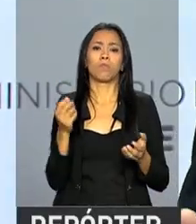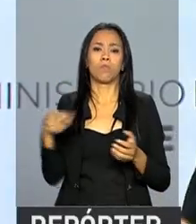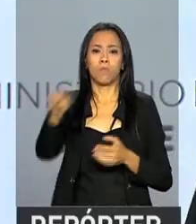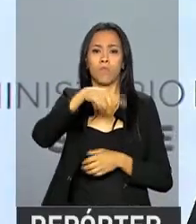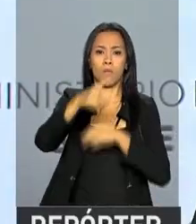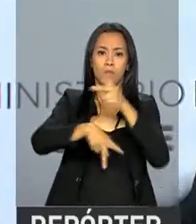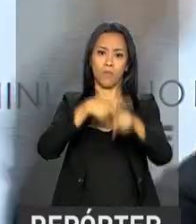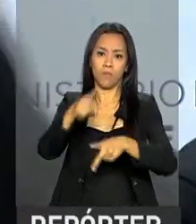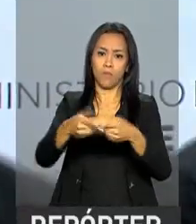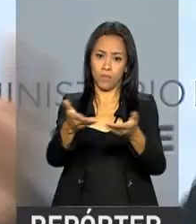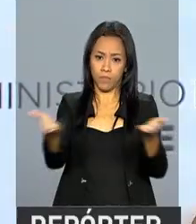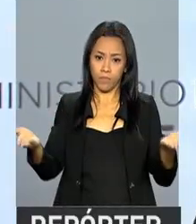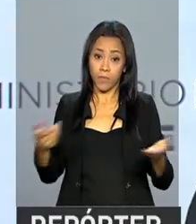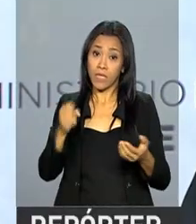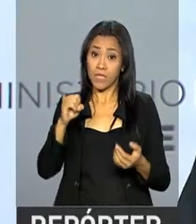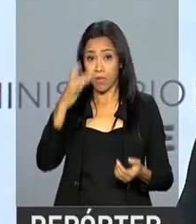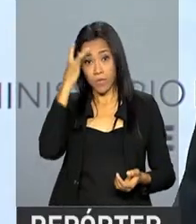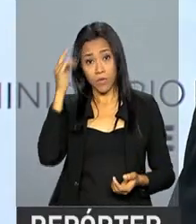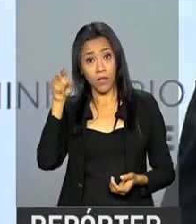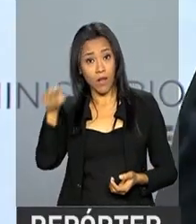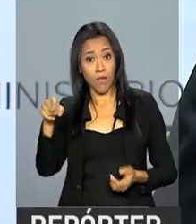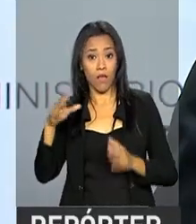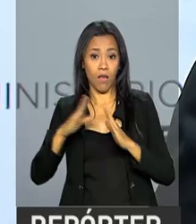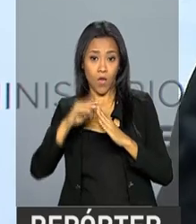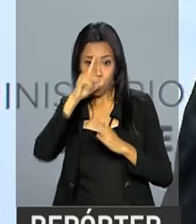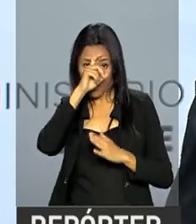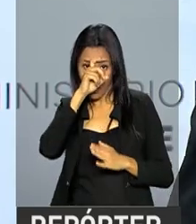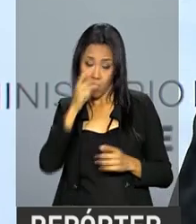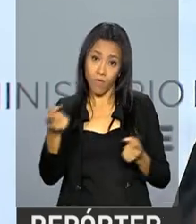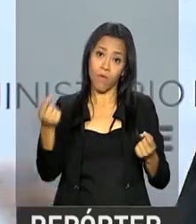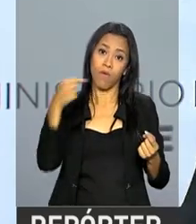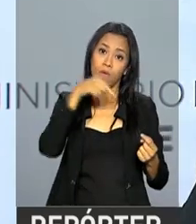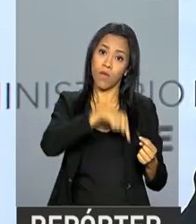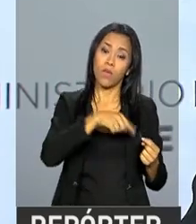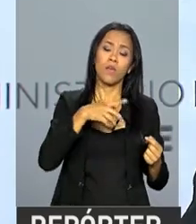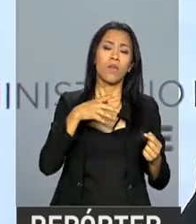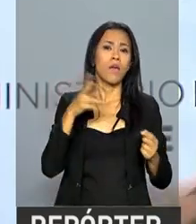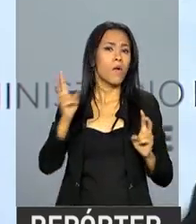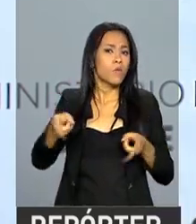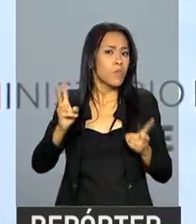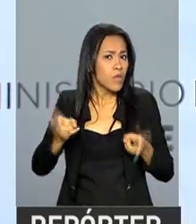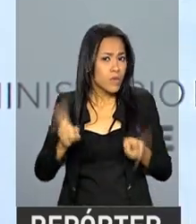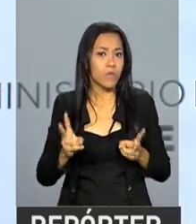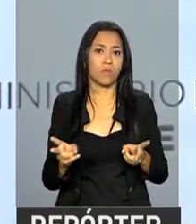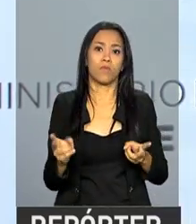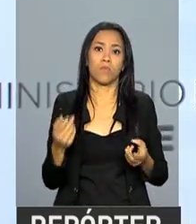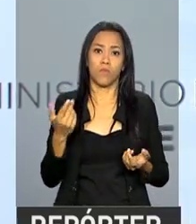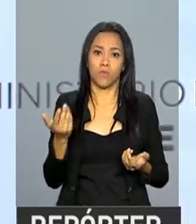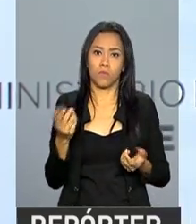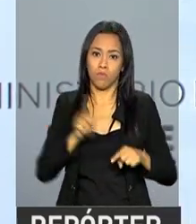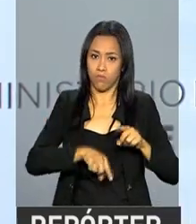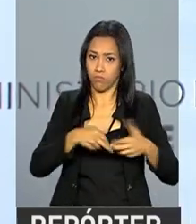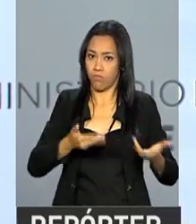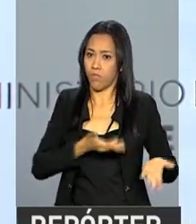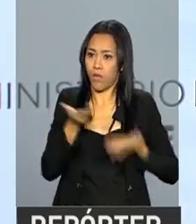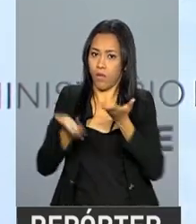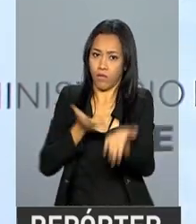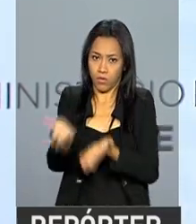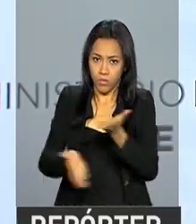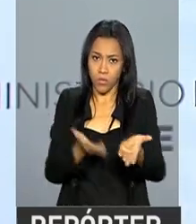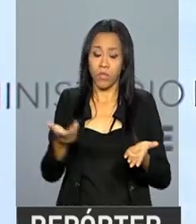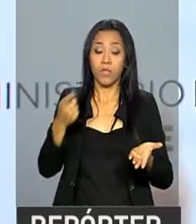queixa porque está aqui eu falar no hospital que os recursos são os mesmos a gente antecipa na verdade a colocação do